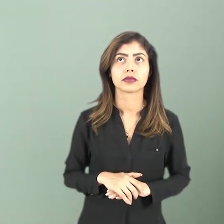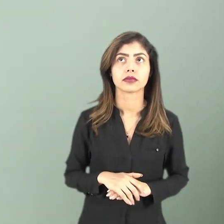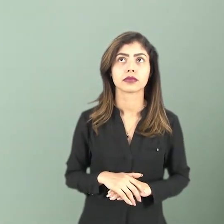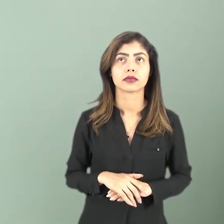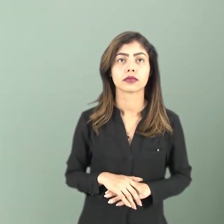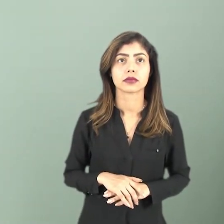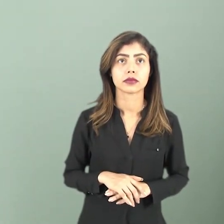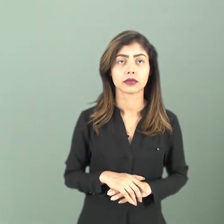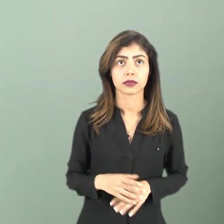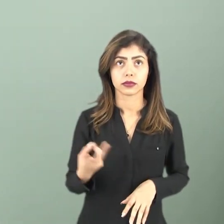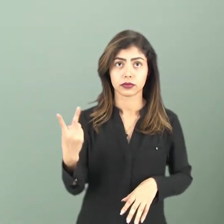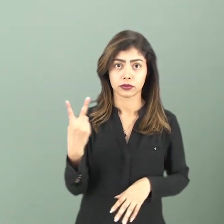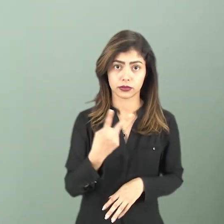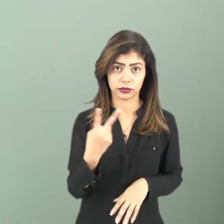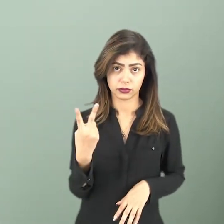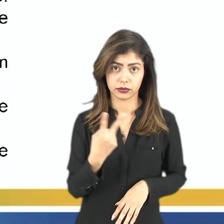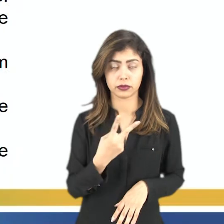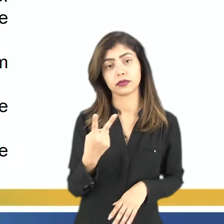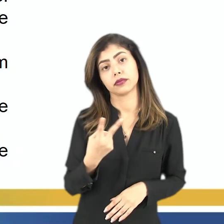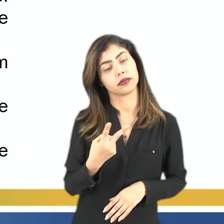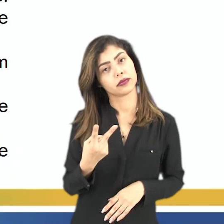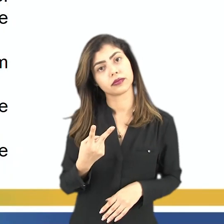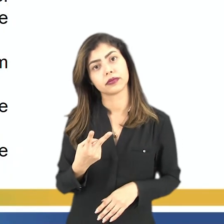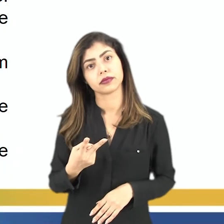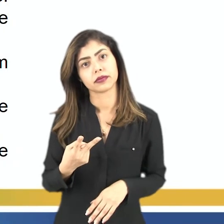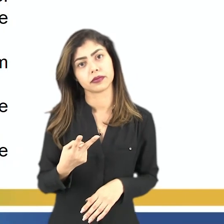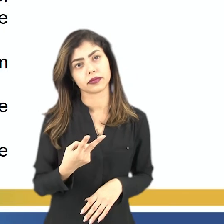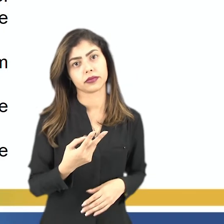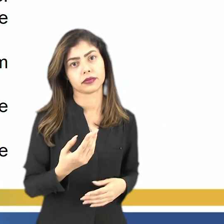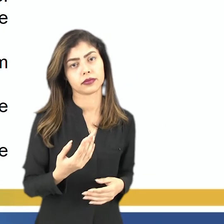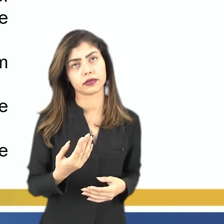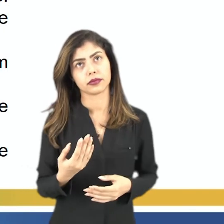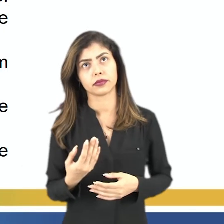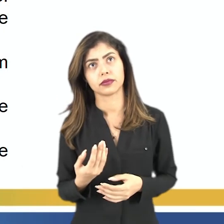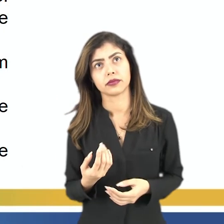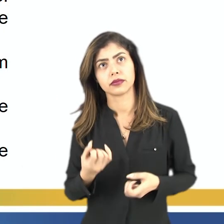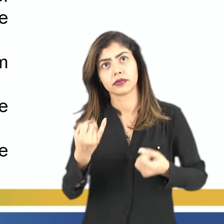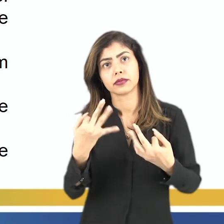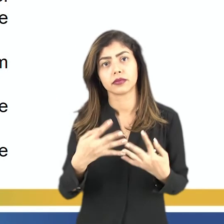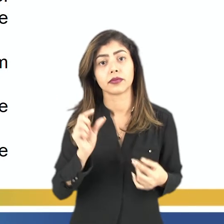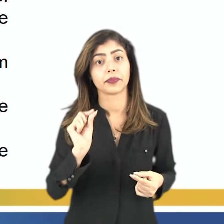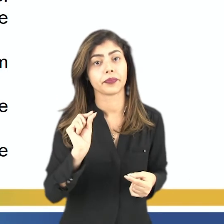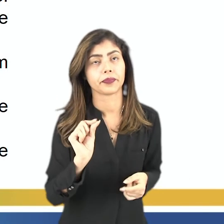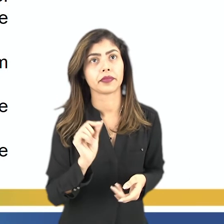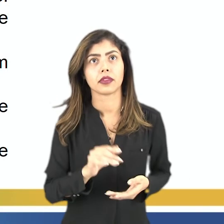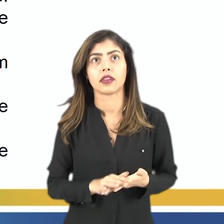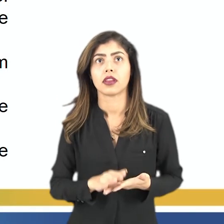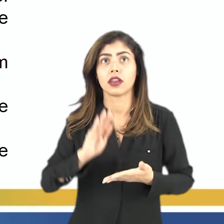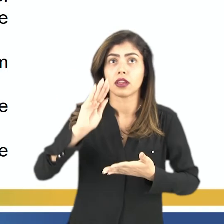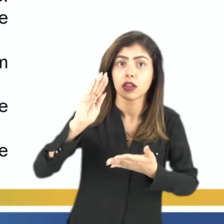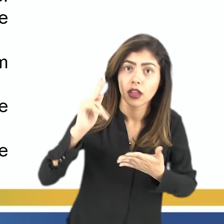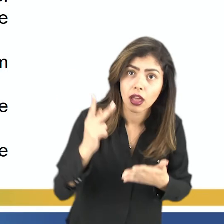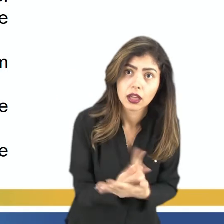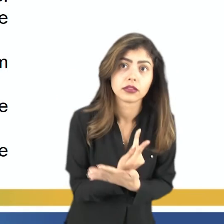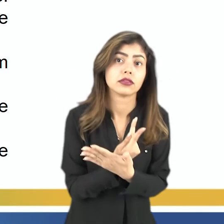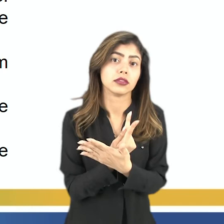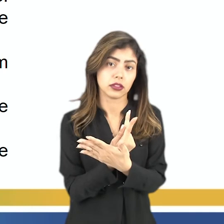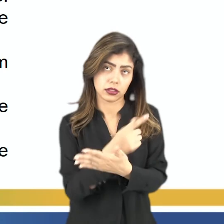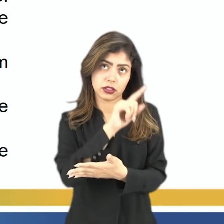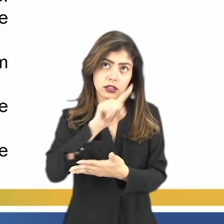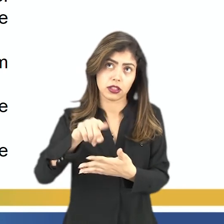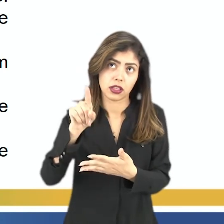E a nossa questão 2, que é uma alternativa que diz o seguinte: Assinale a alternativa